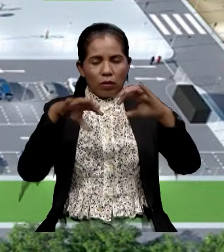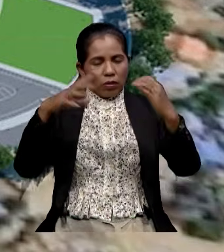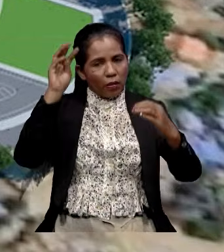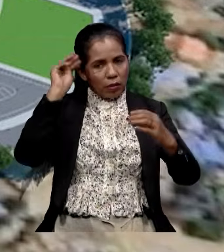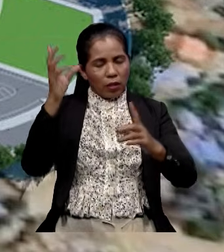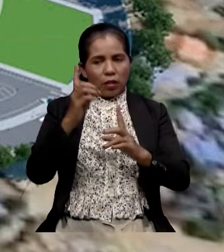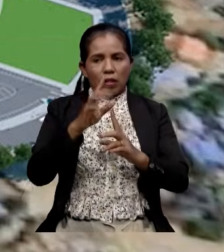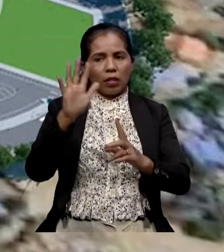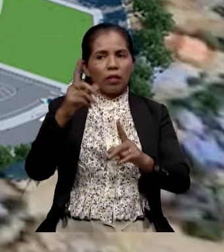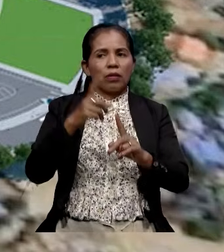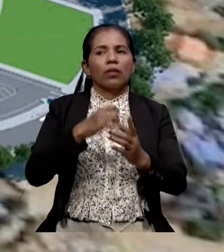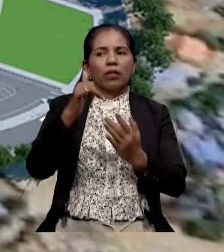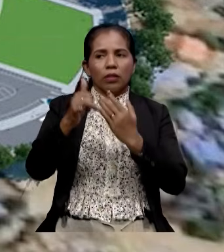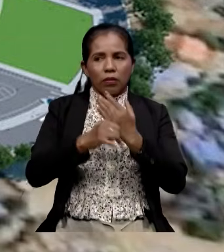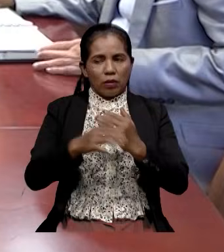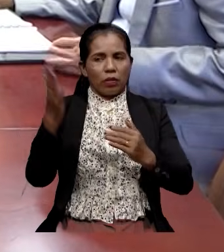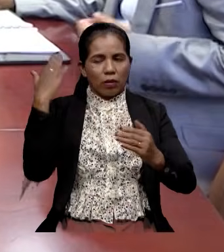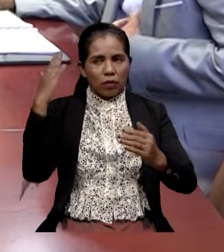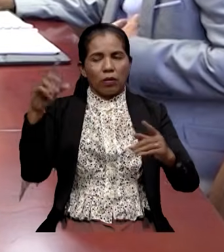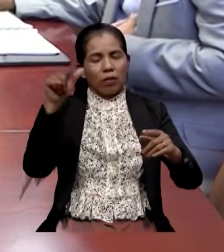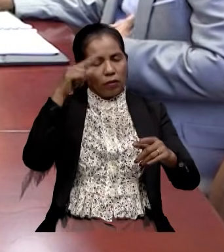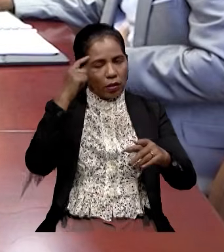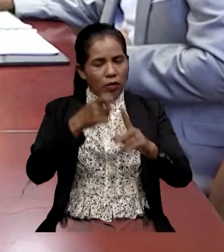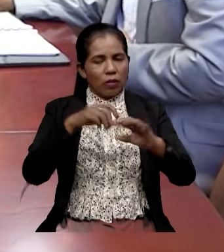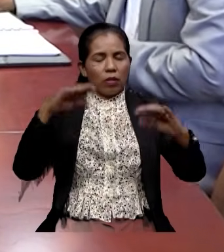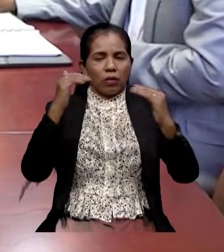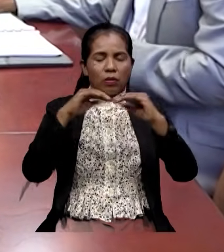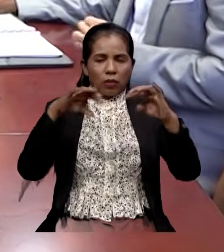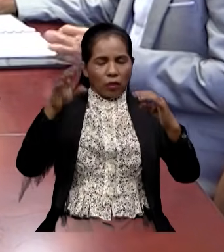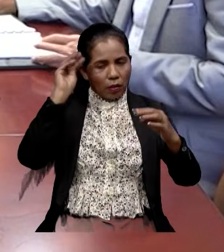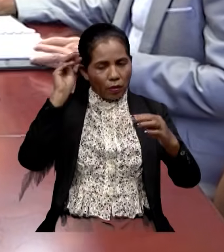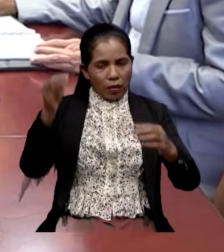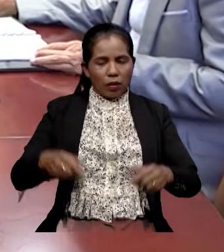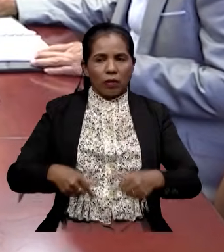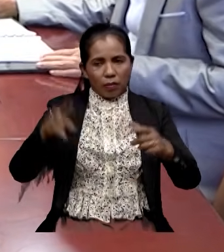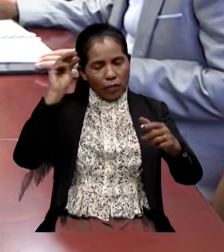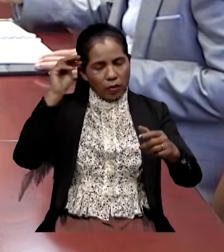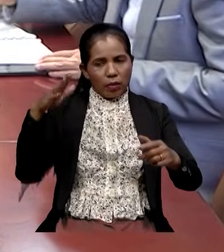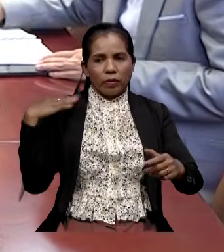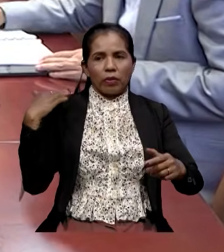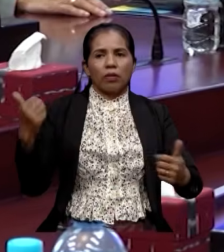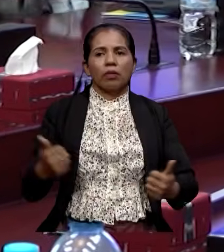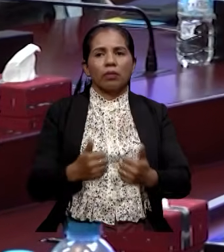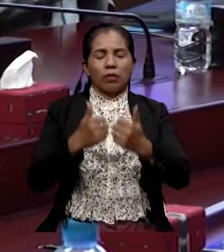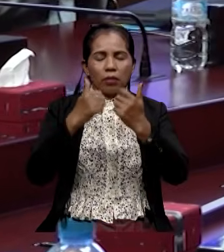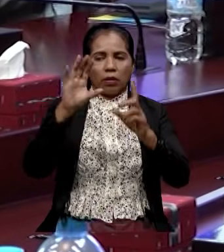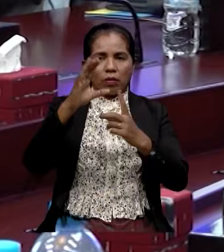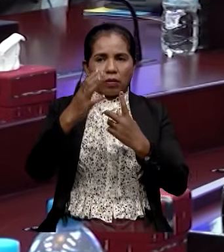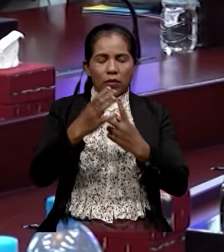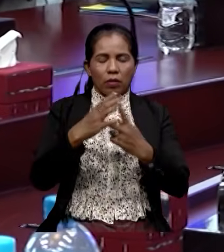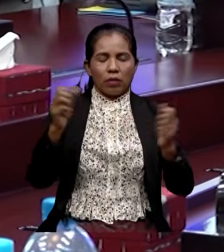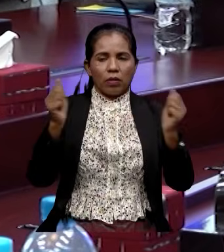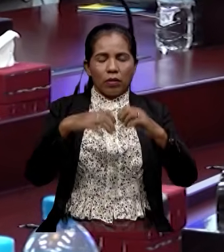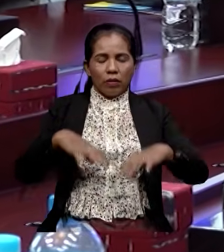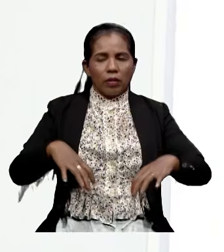Lauron Lima, Fulanzunho Liba. O governo lhe a reunião com o ministro, autoriza o Ministério da Juventude, Desporto, Arte e Cultura, a